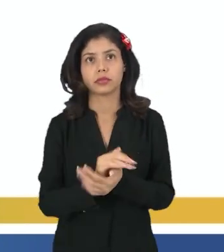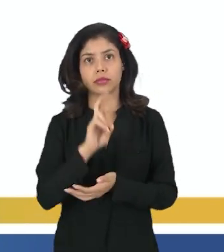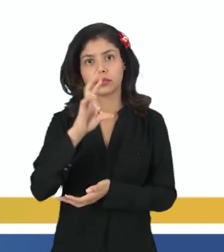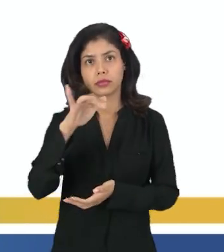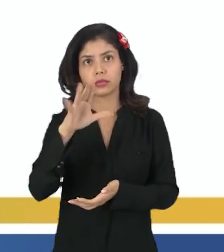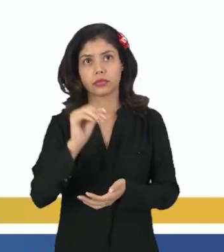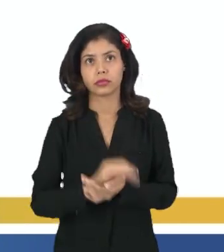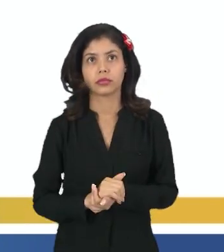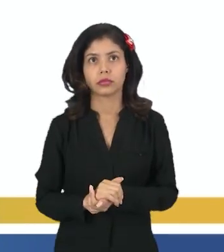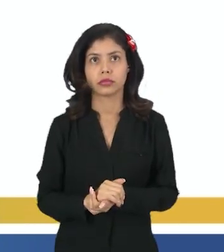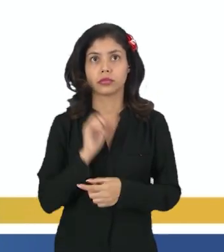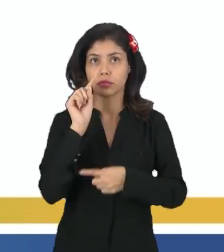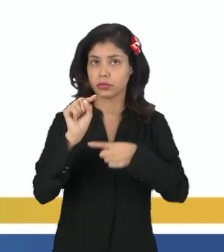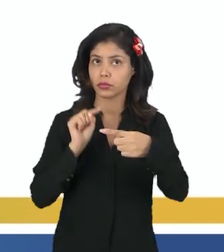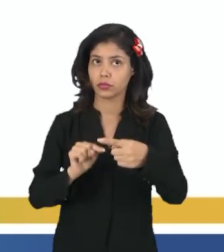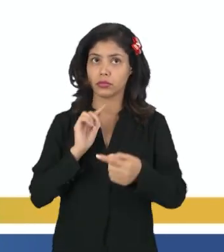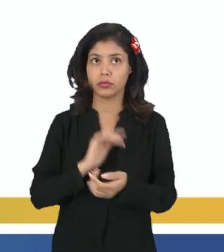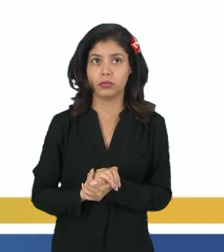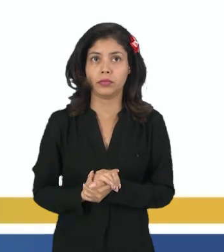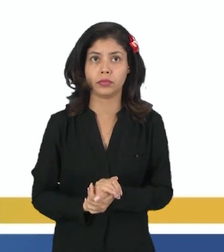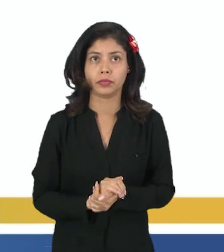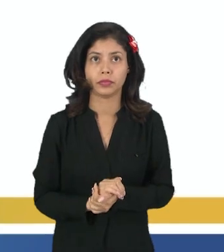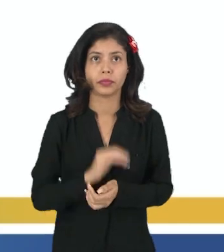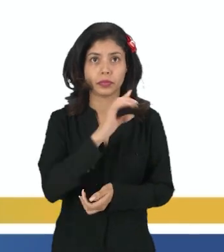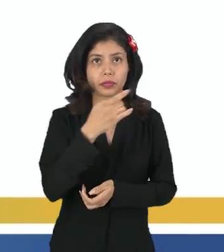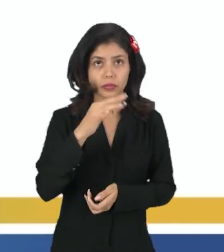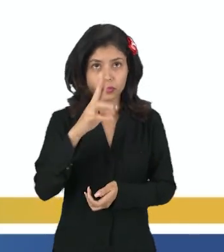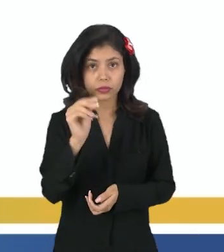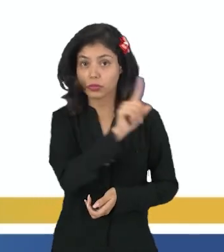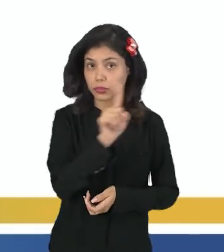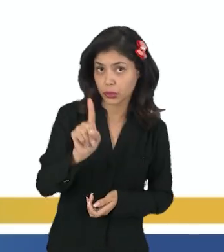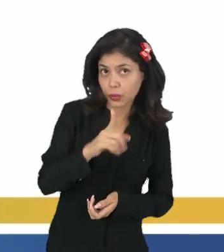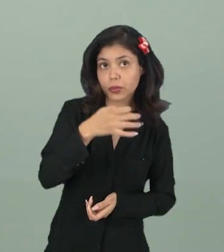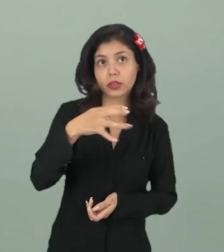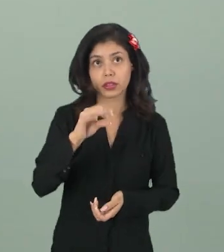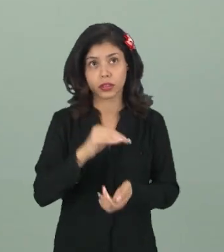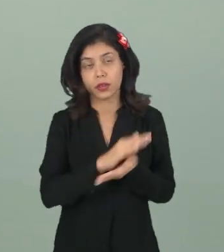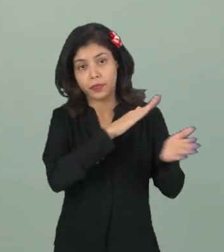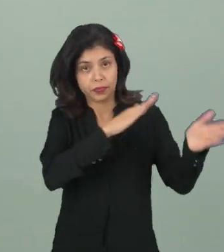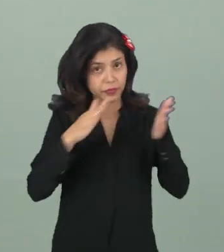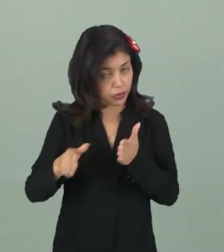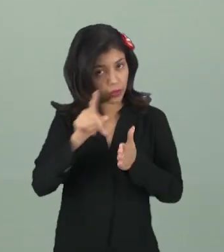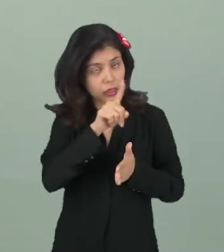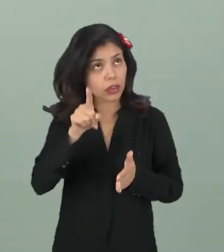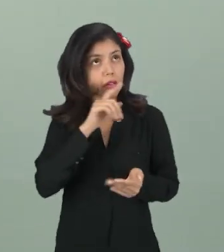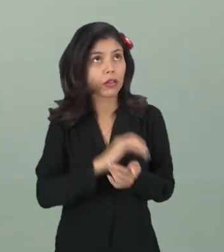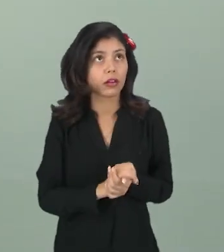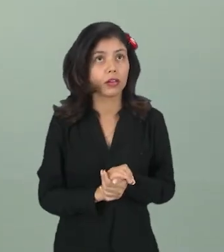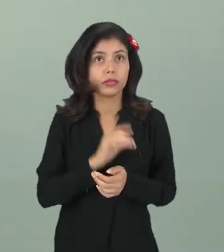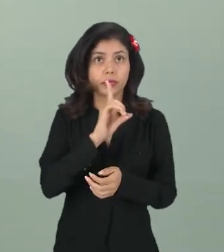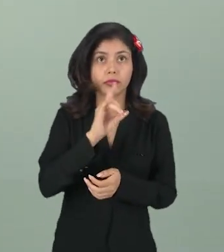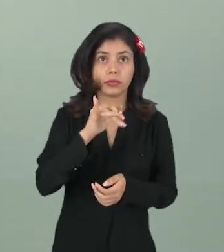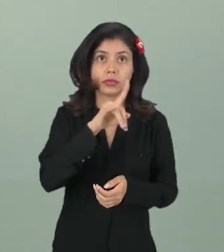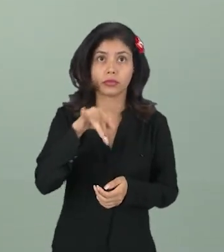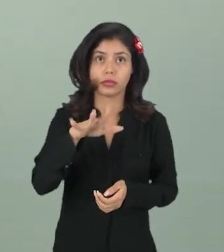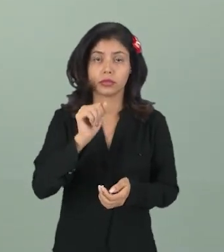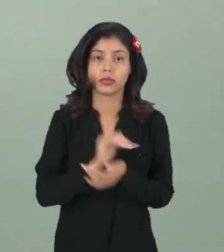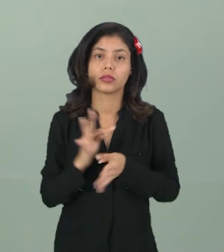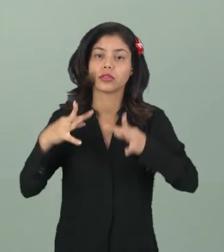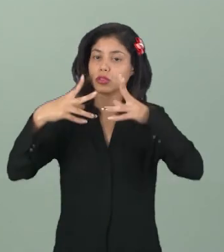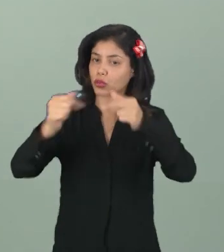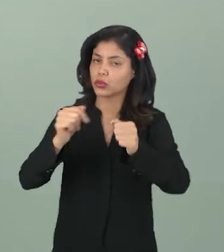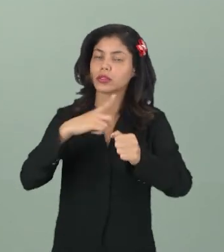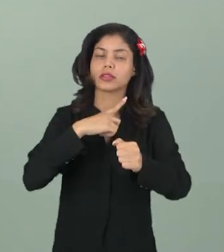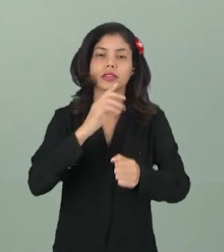os interesses nacionais dividimos em testes mais exatos ou não exatos essa parte de não exato temos as dízimas periódicas e